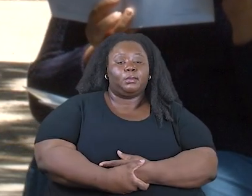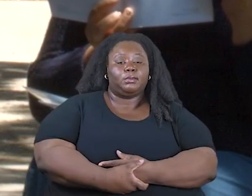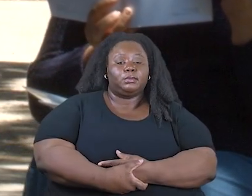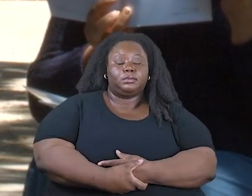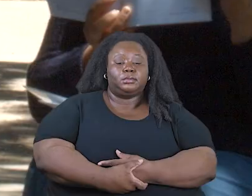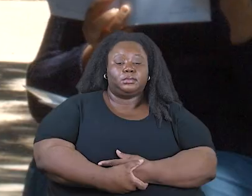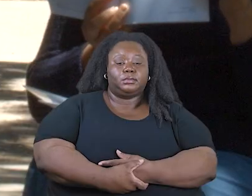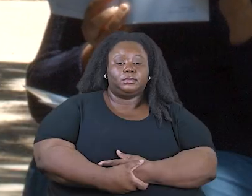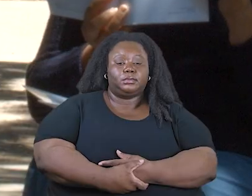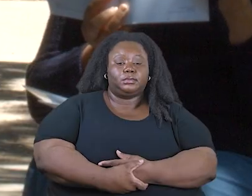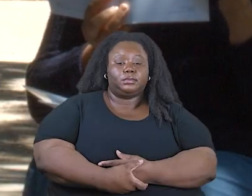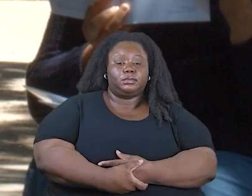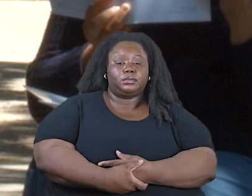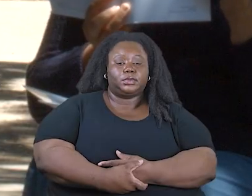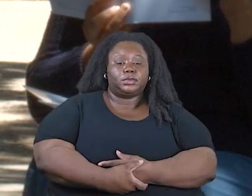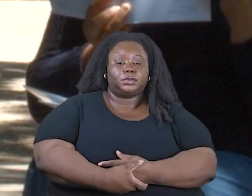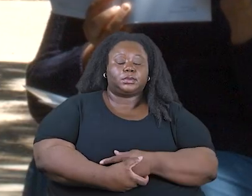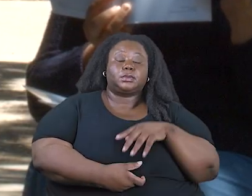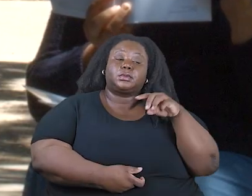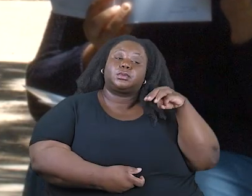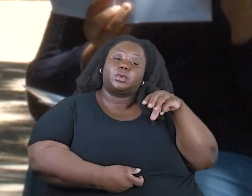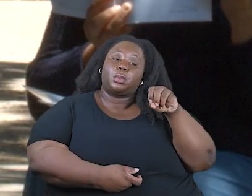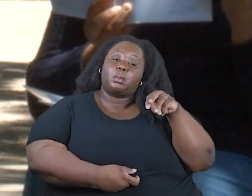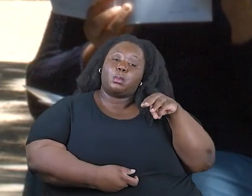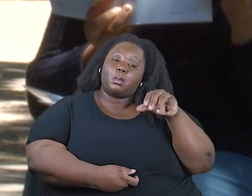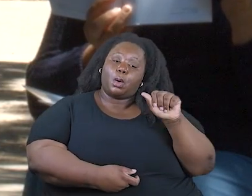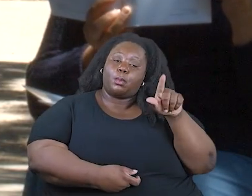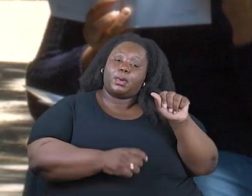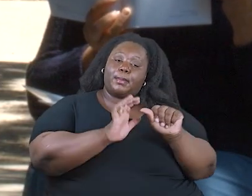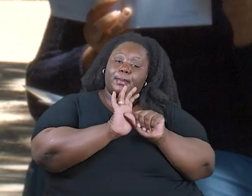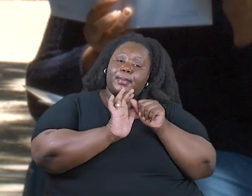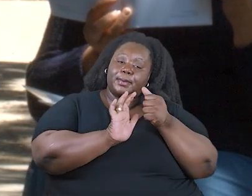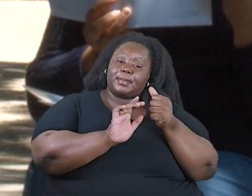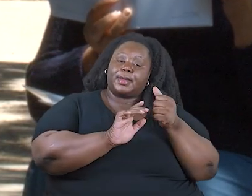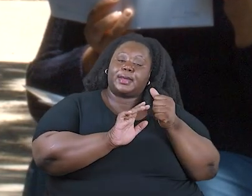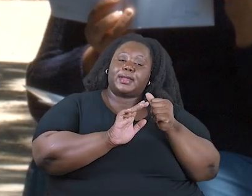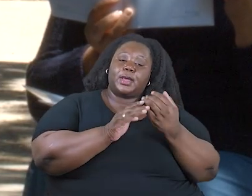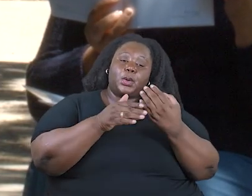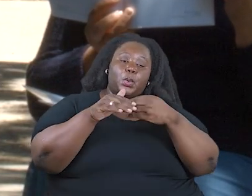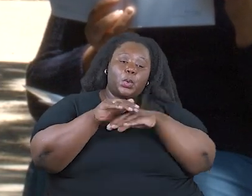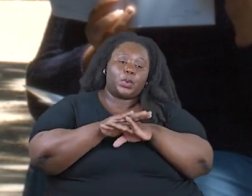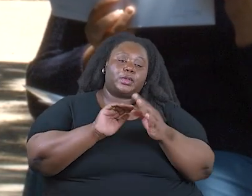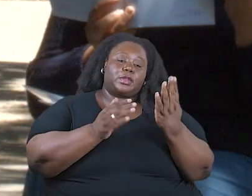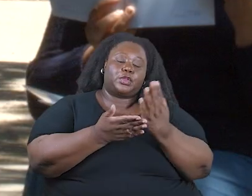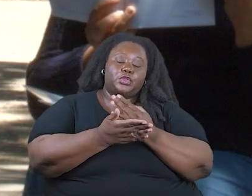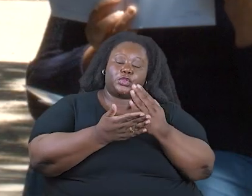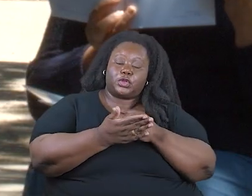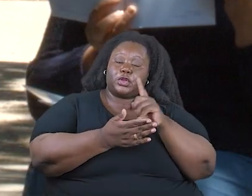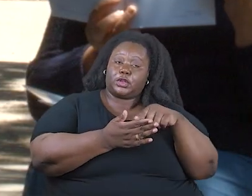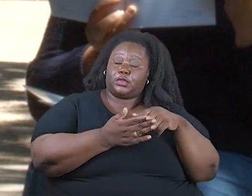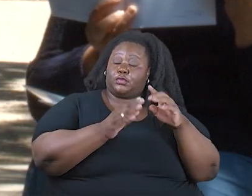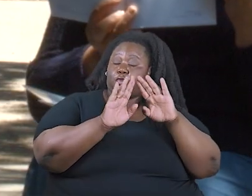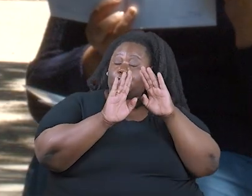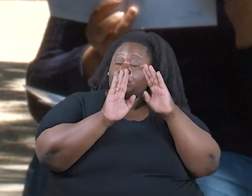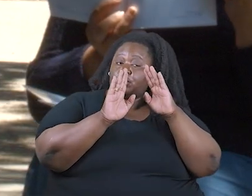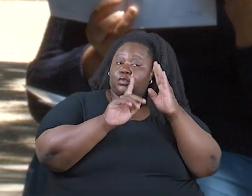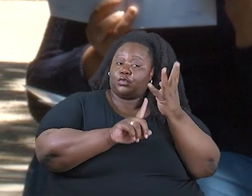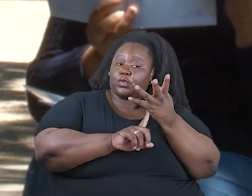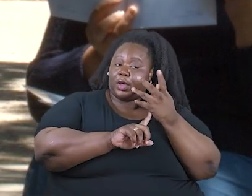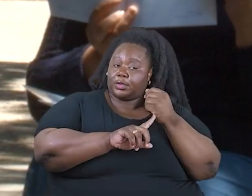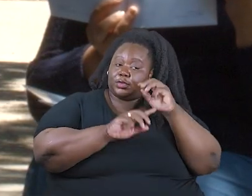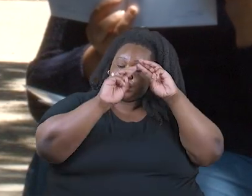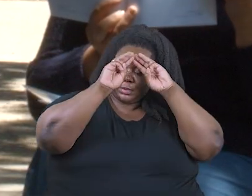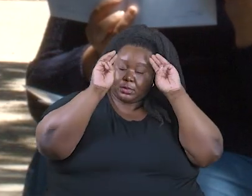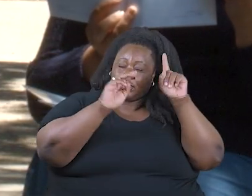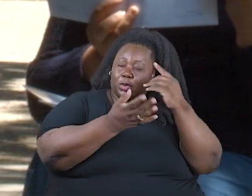No MoMA, que é uma das primeiras coleções de livros de artista em museu, começou